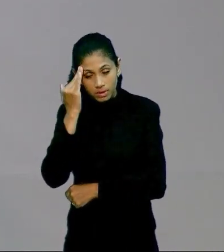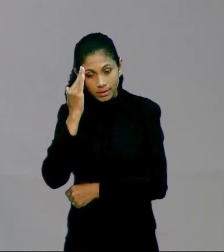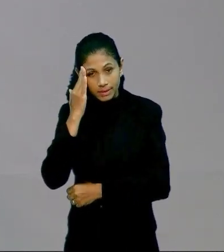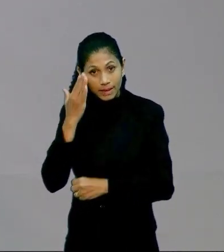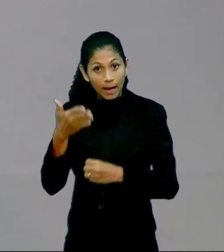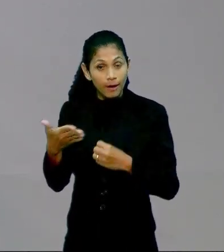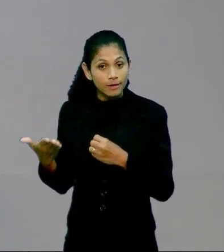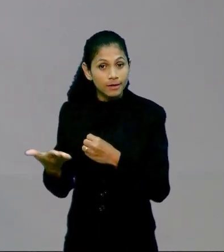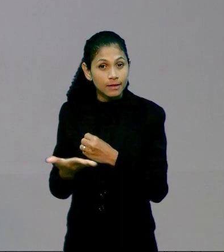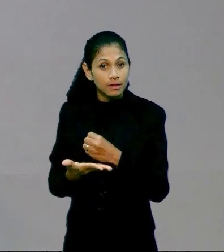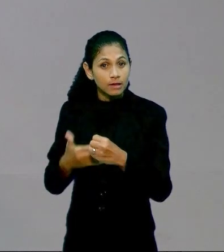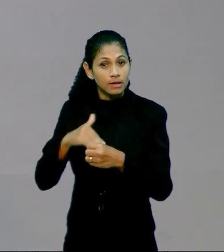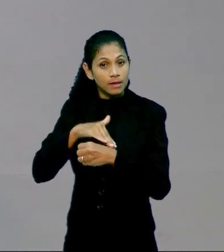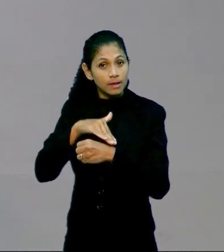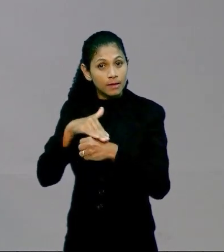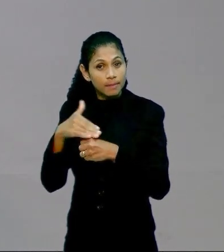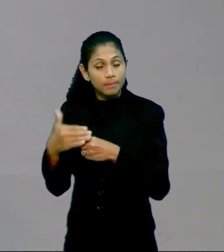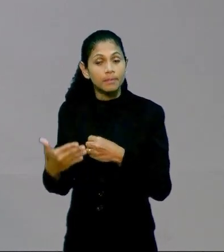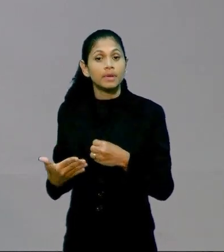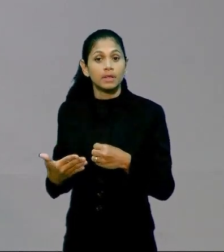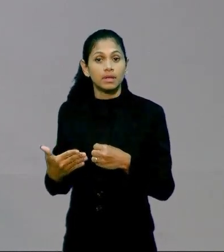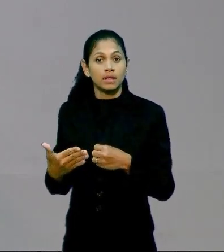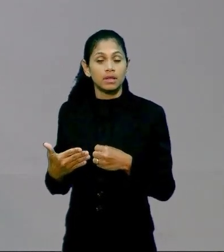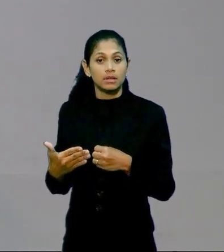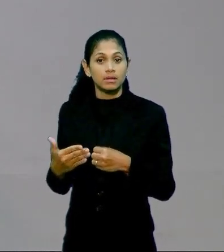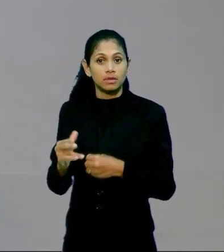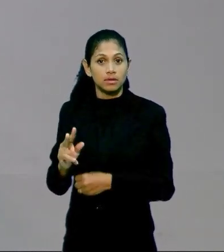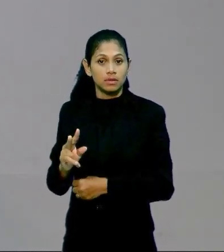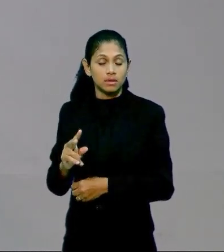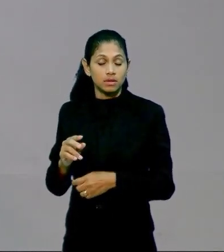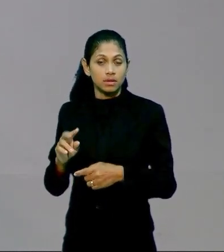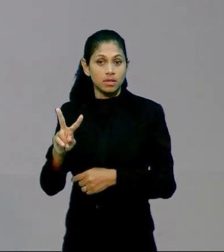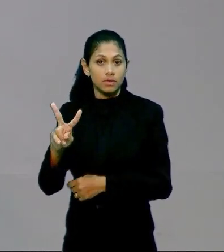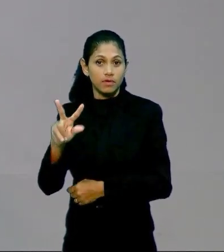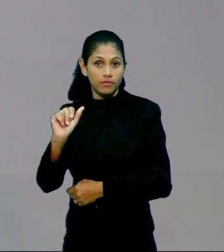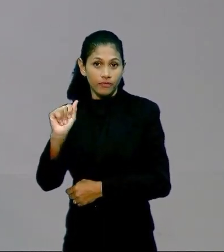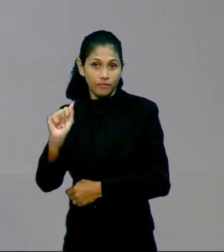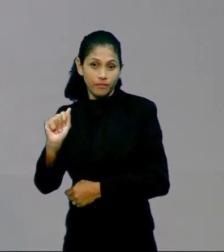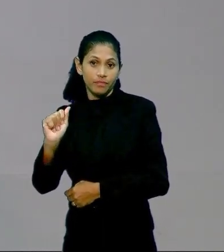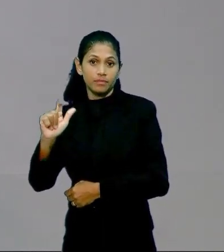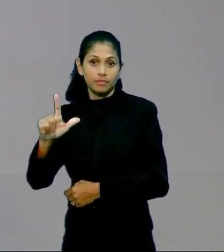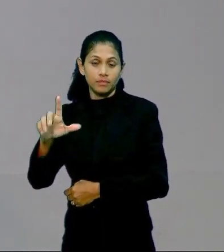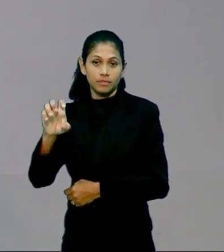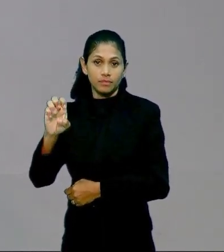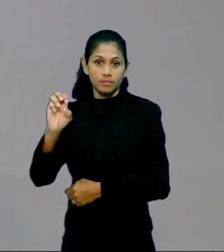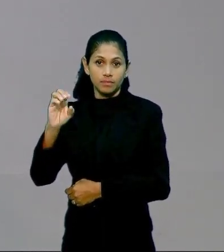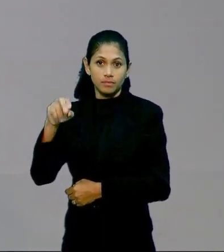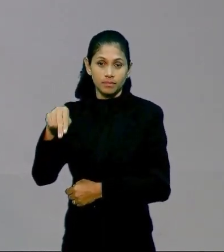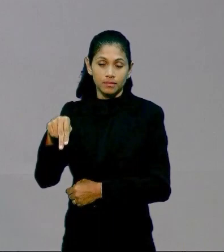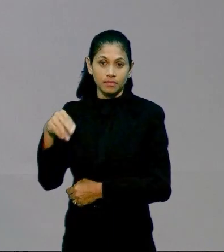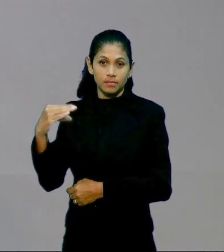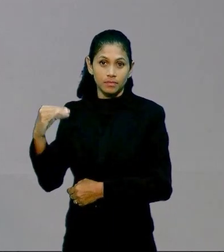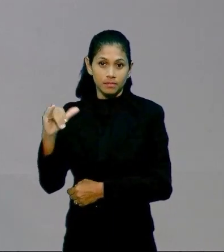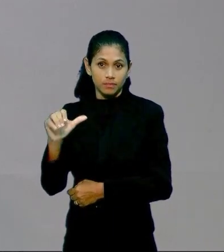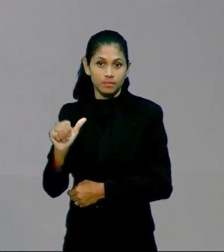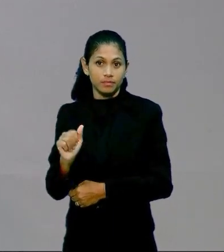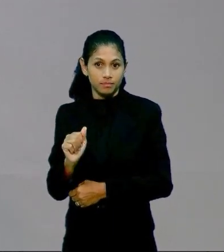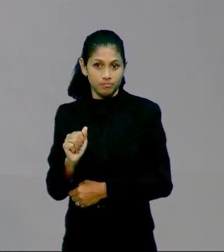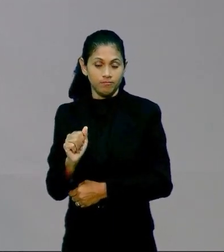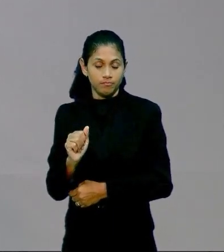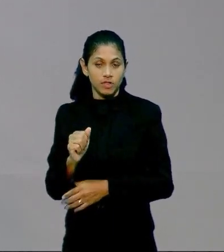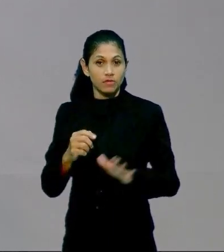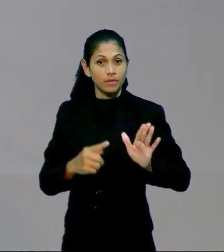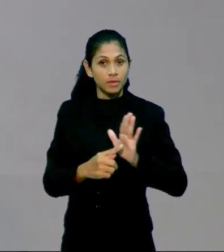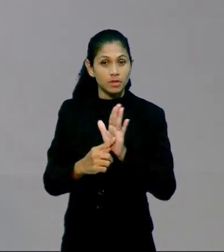do modelo atômico de Niels Bohr, tá? Então, ele vai representar os 7 períodos